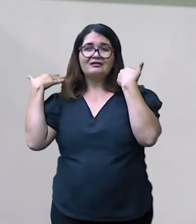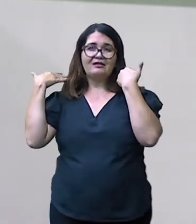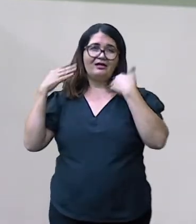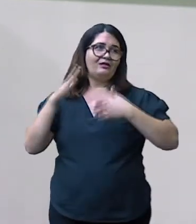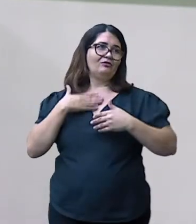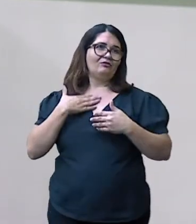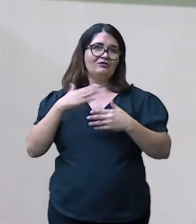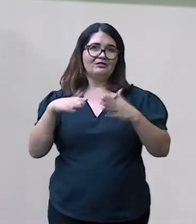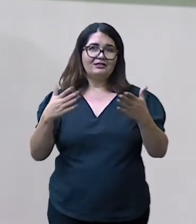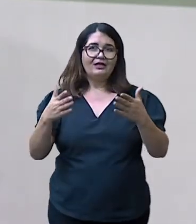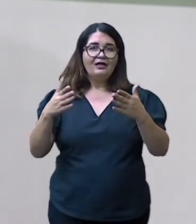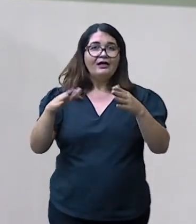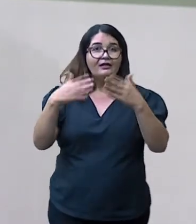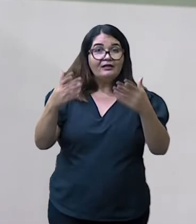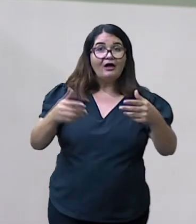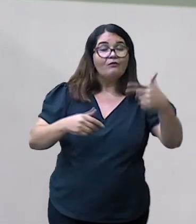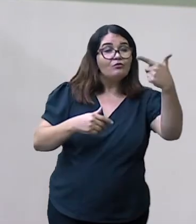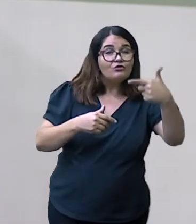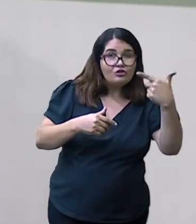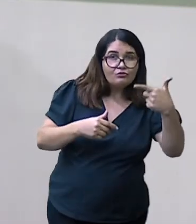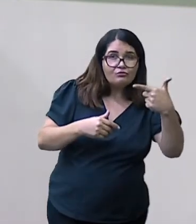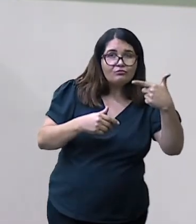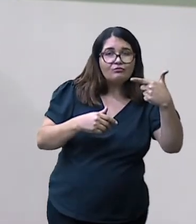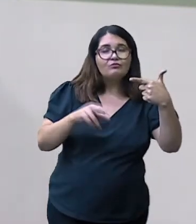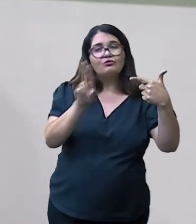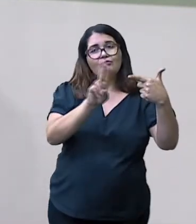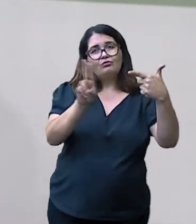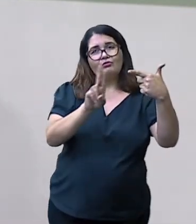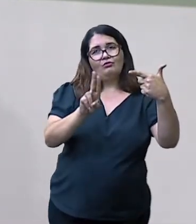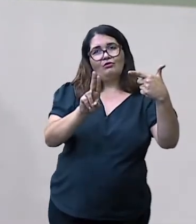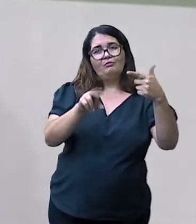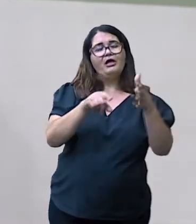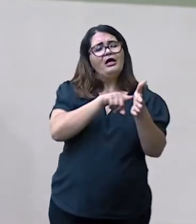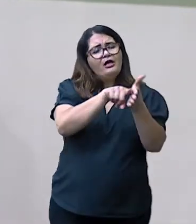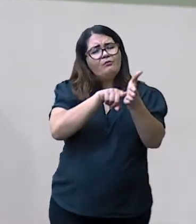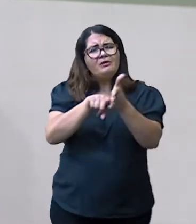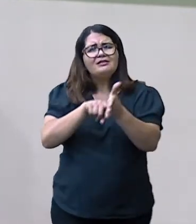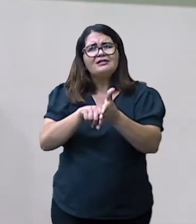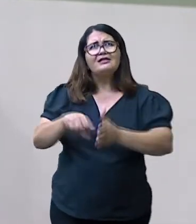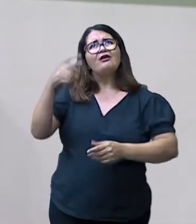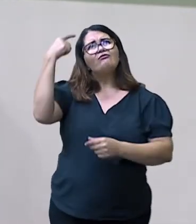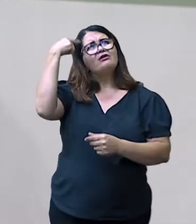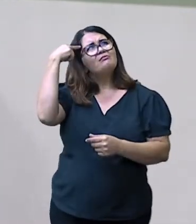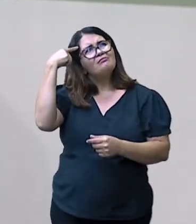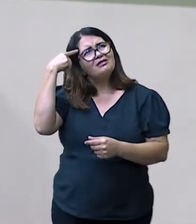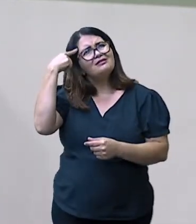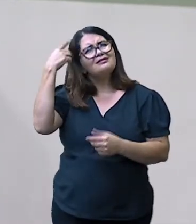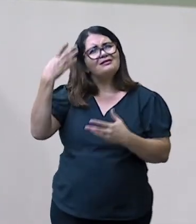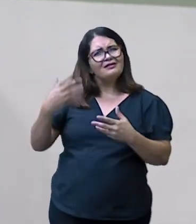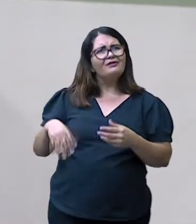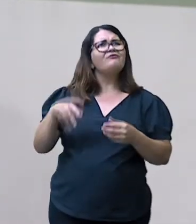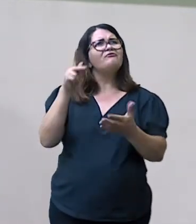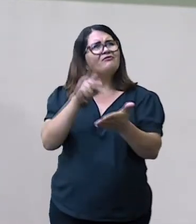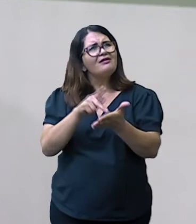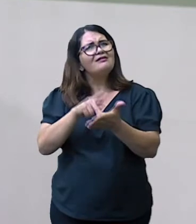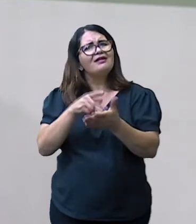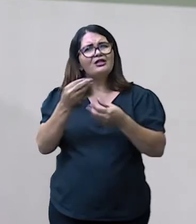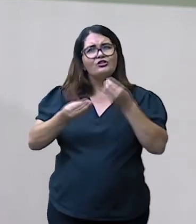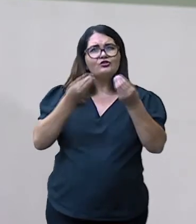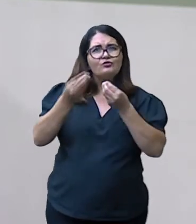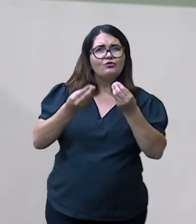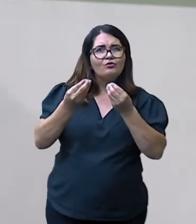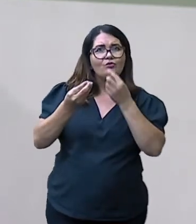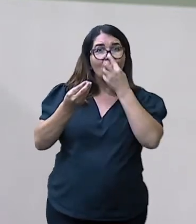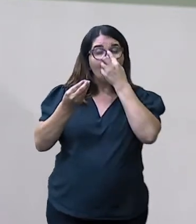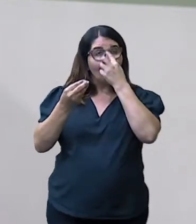tem vários sobrenomes. A partir dessa pesquisa que eu fiz, é que às vezes, por exemplo, eu estou assistindo uma entrevista de alguém, quando eu vejo o